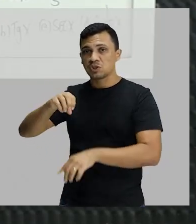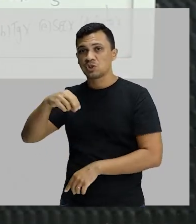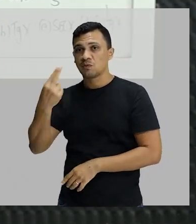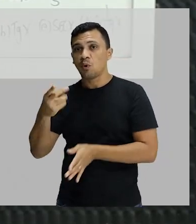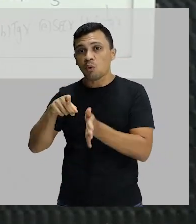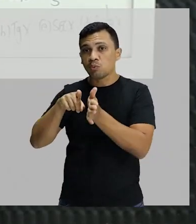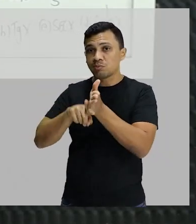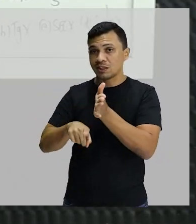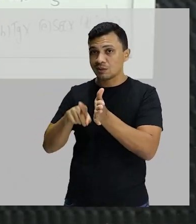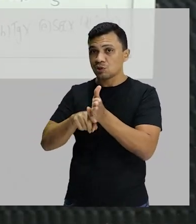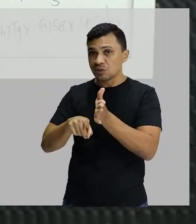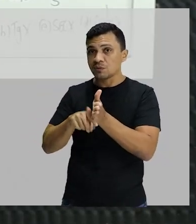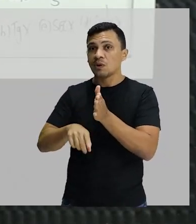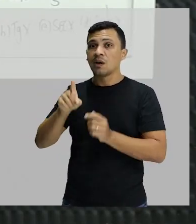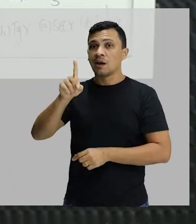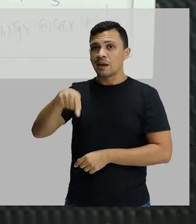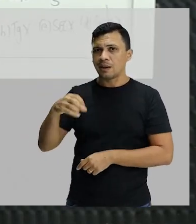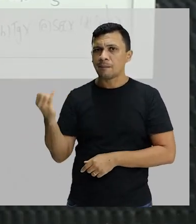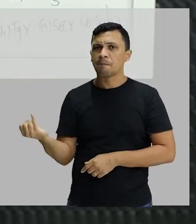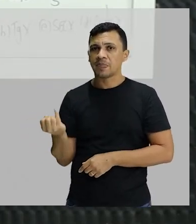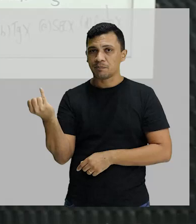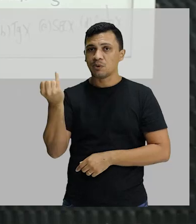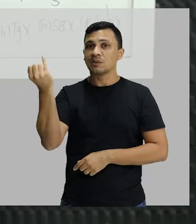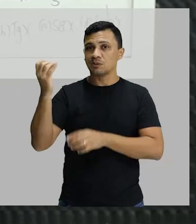Né? Você tem